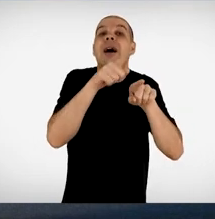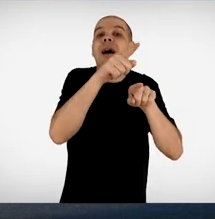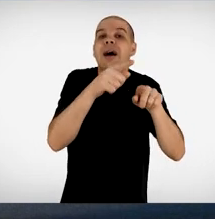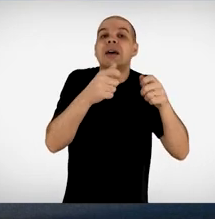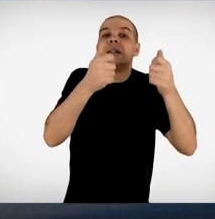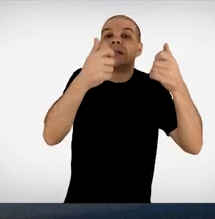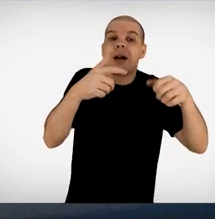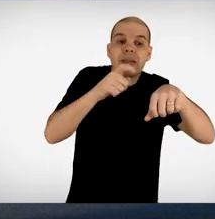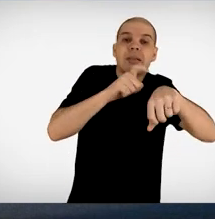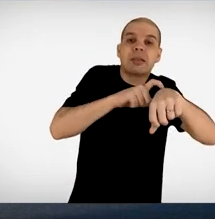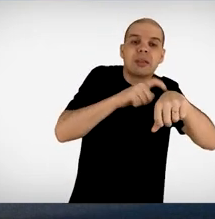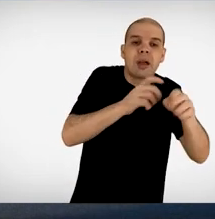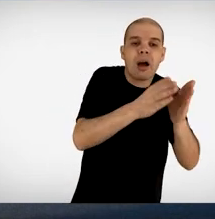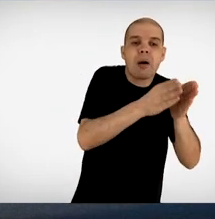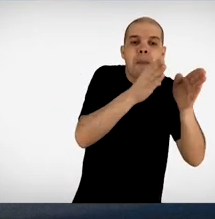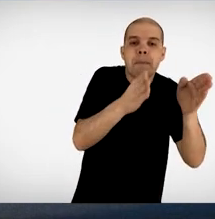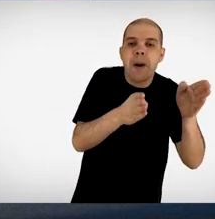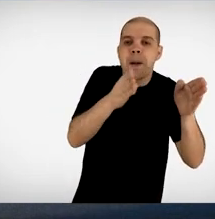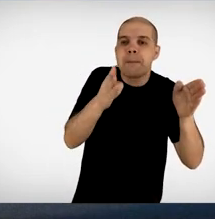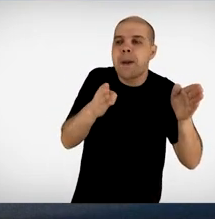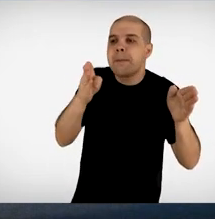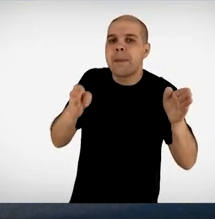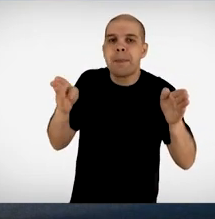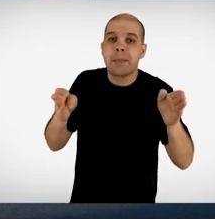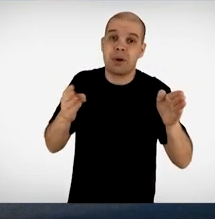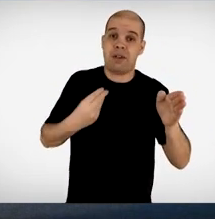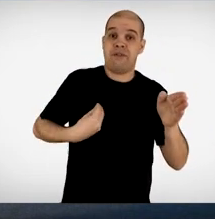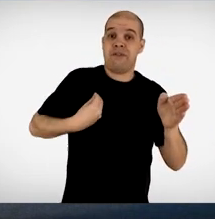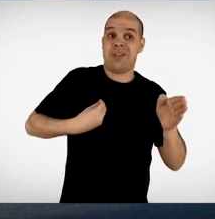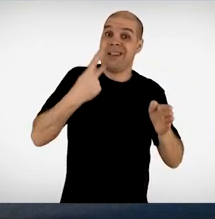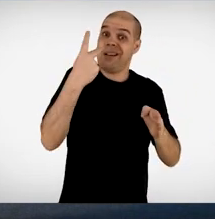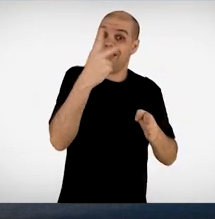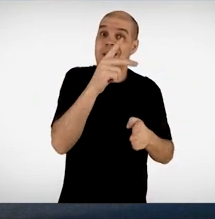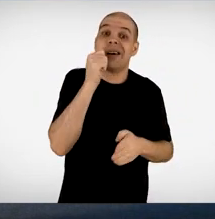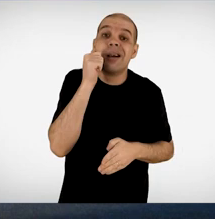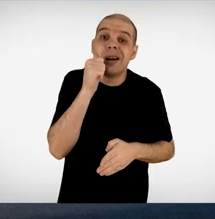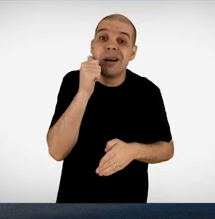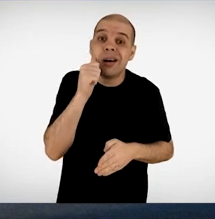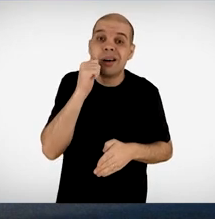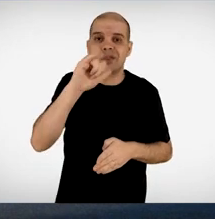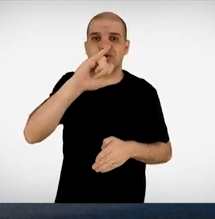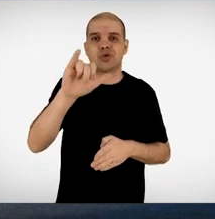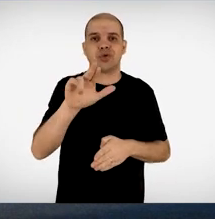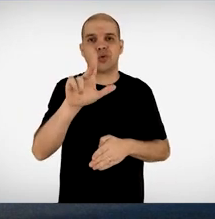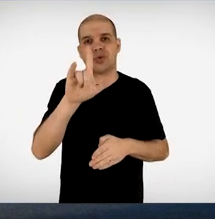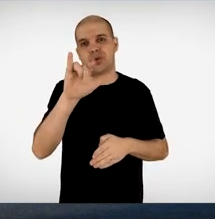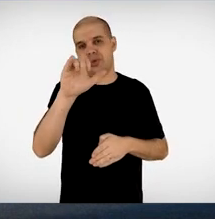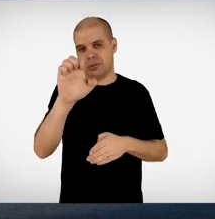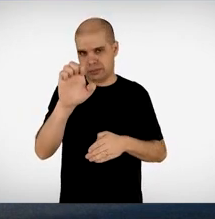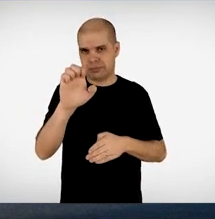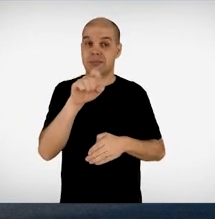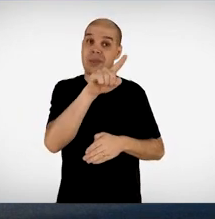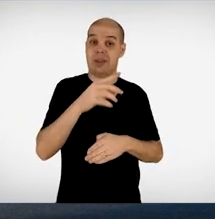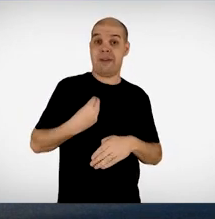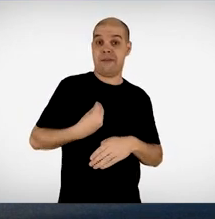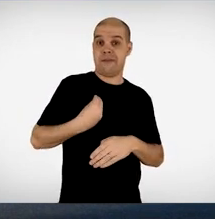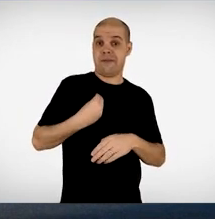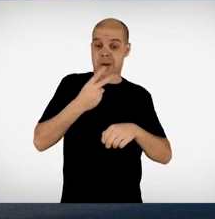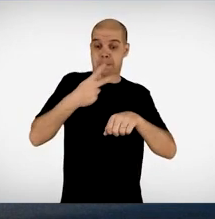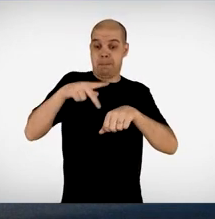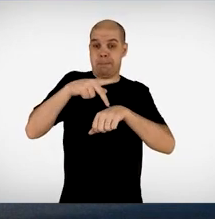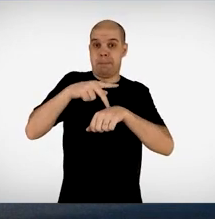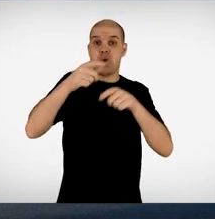contemporâneo também. A Julie é uma personagem que ela não poderia acontecer em outro momento, porque ela está inserida num país,